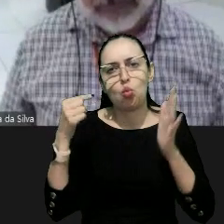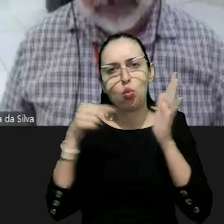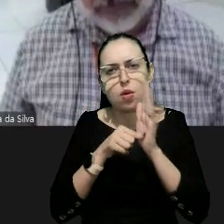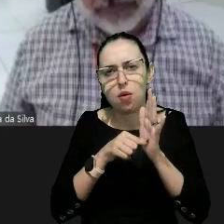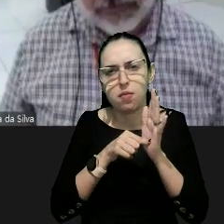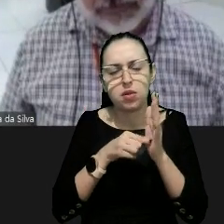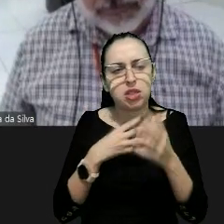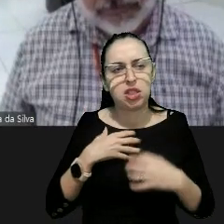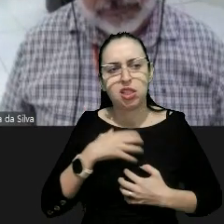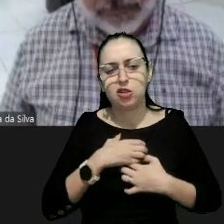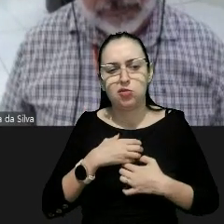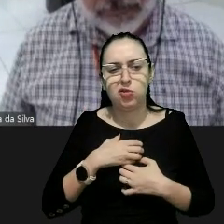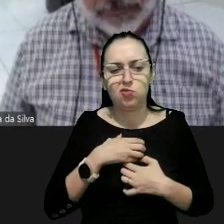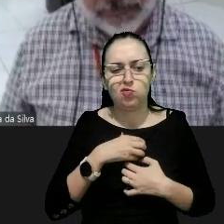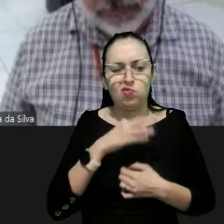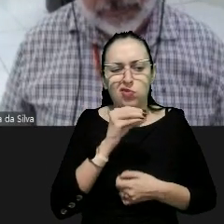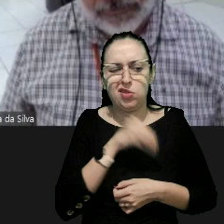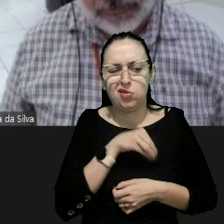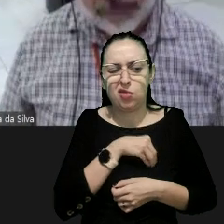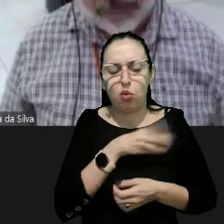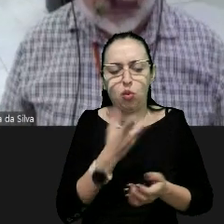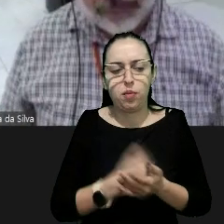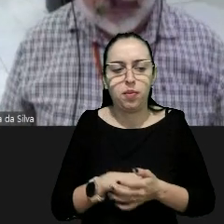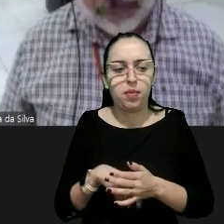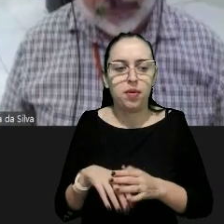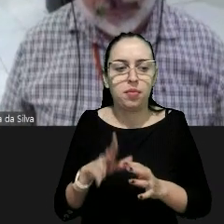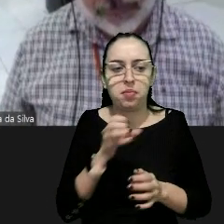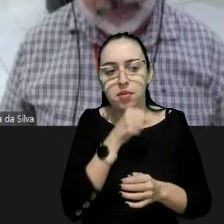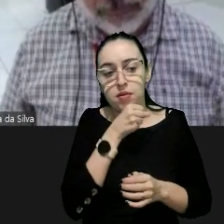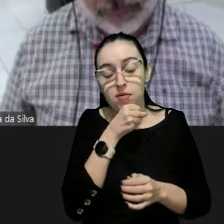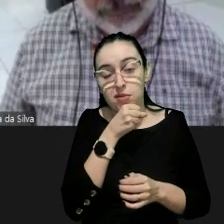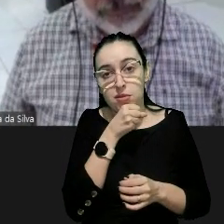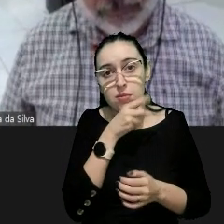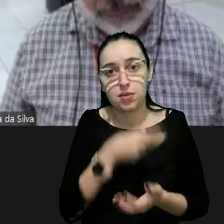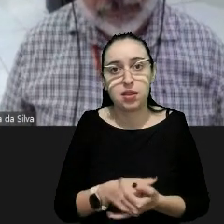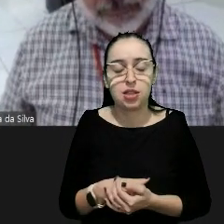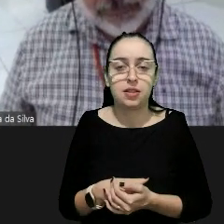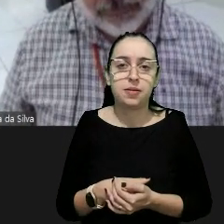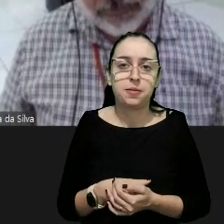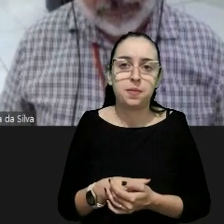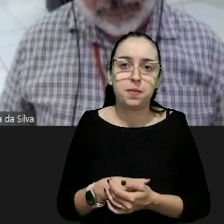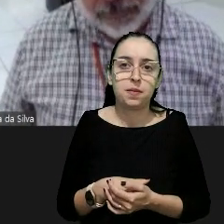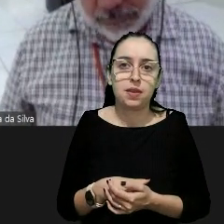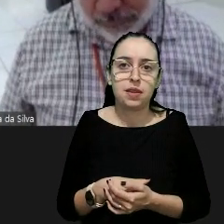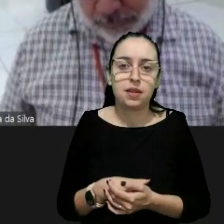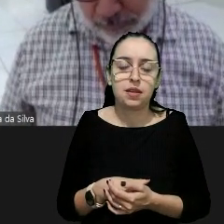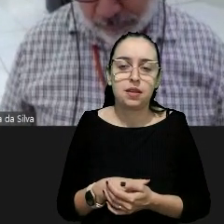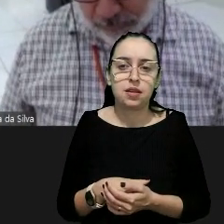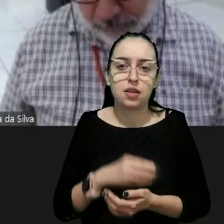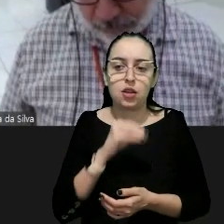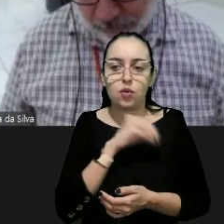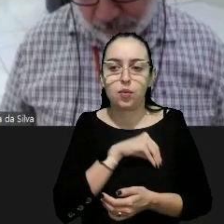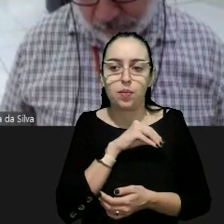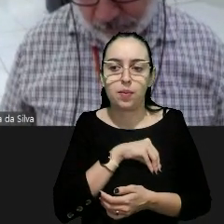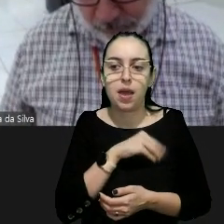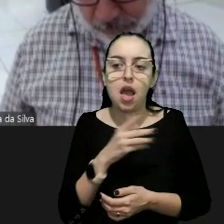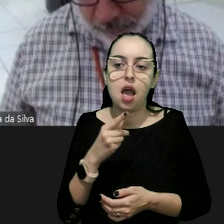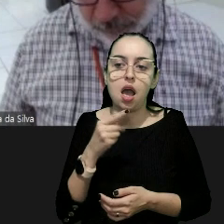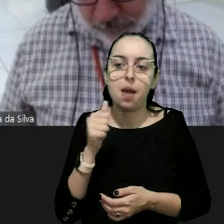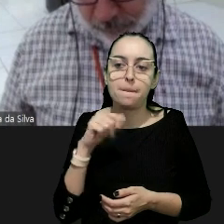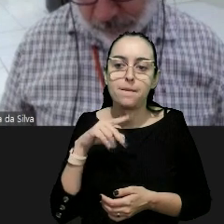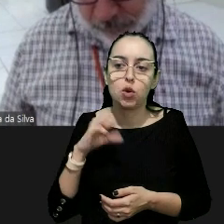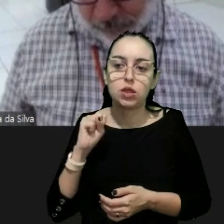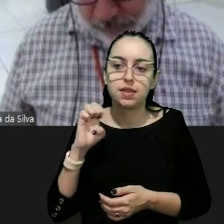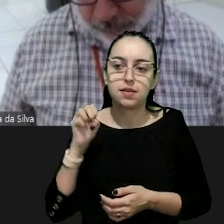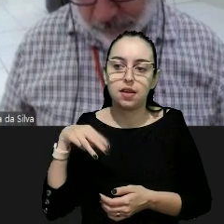cuida dessa a culpa, o sentimento de culpa pelo envelhecimento, né? E se atribuía